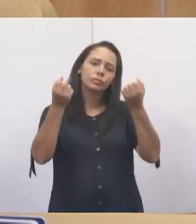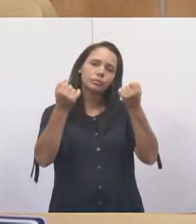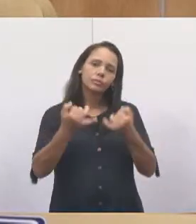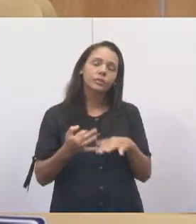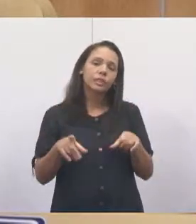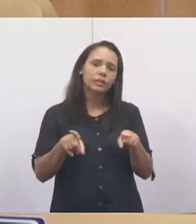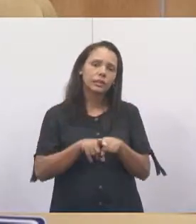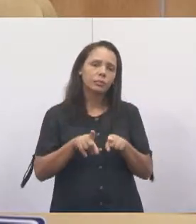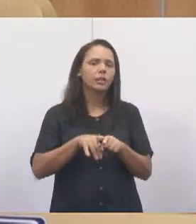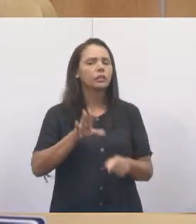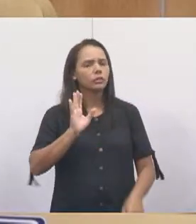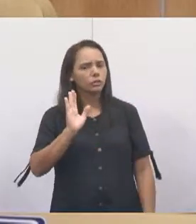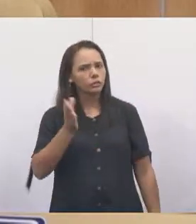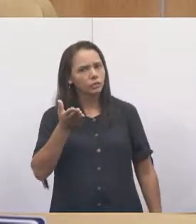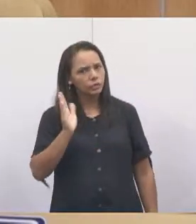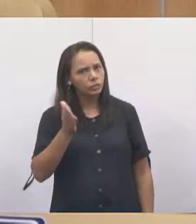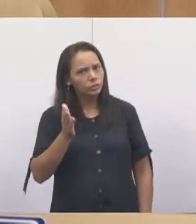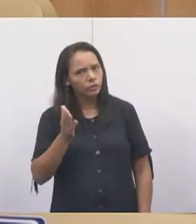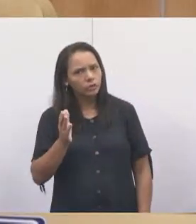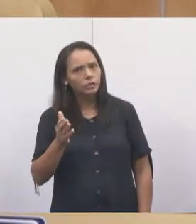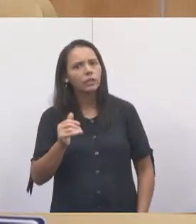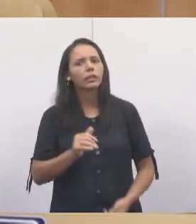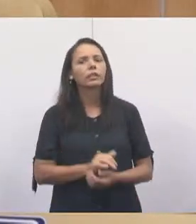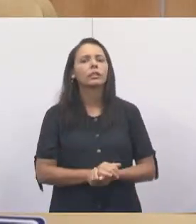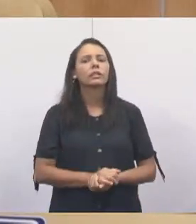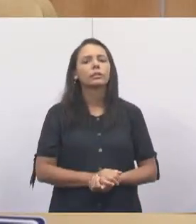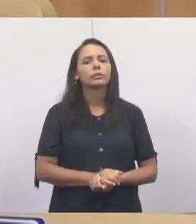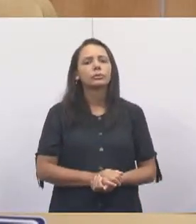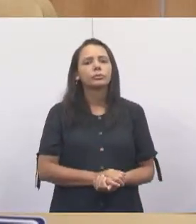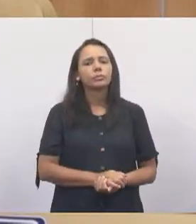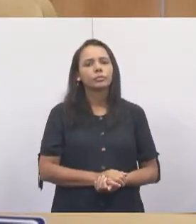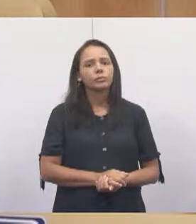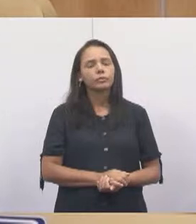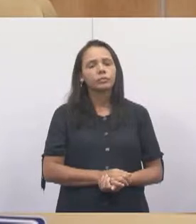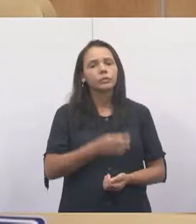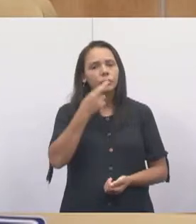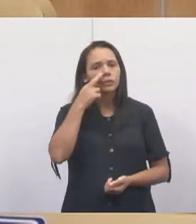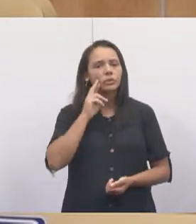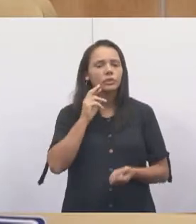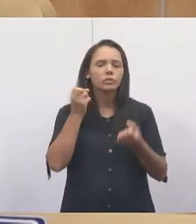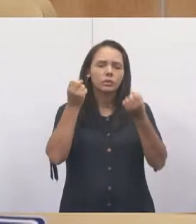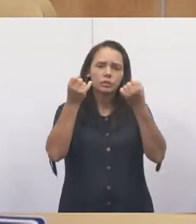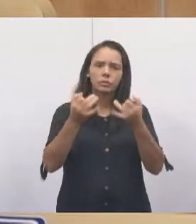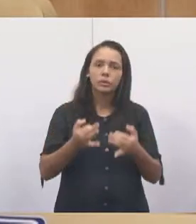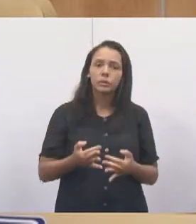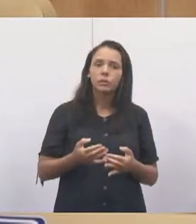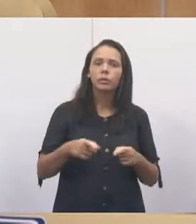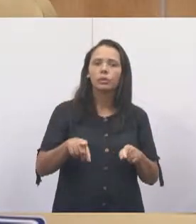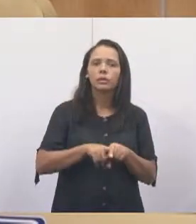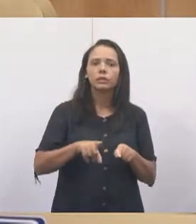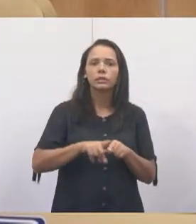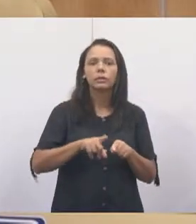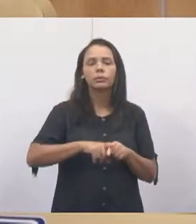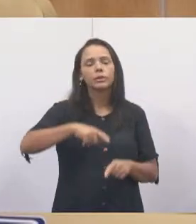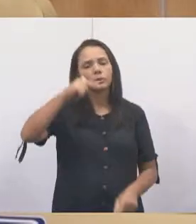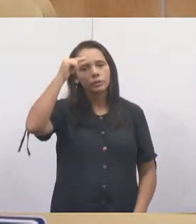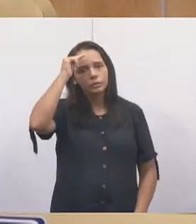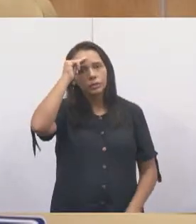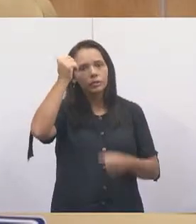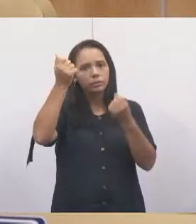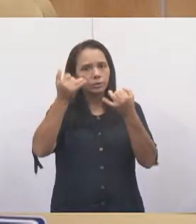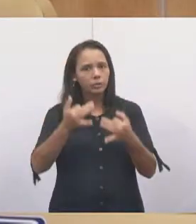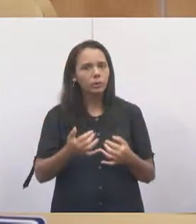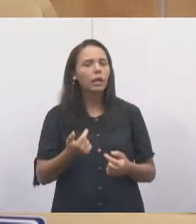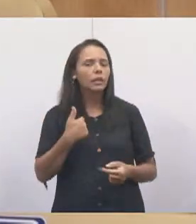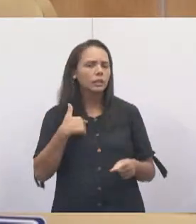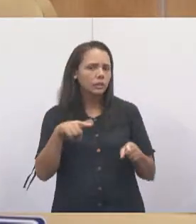muito bem colocado aqui pelo vereador Rogério Timóteo, pelo vereador Luiz Flávio, a necessidade da ampliação.